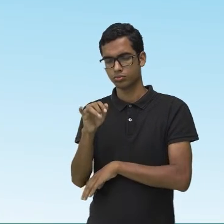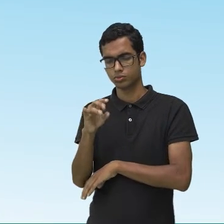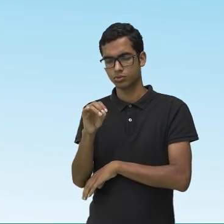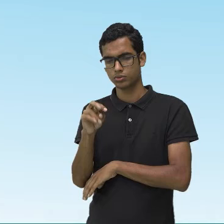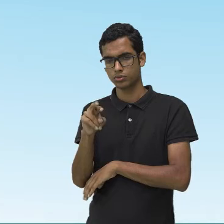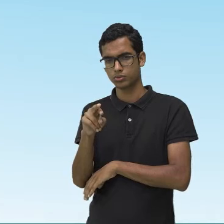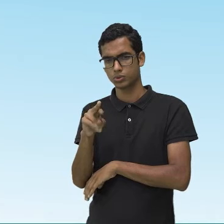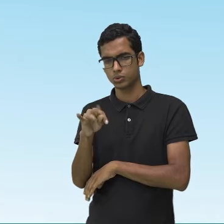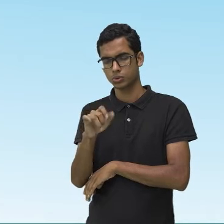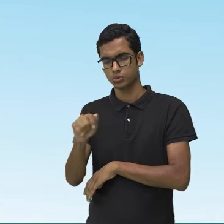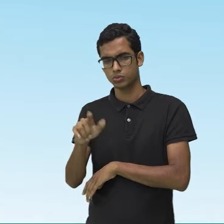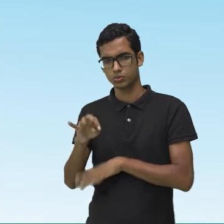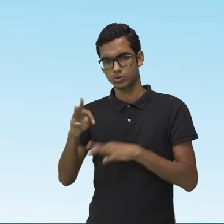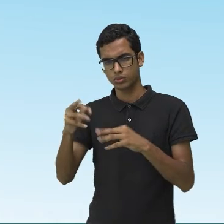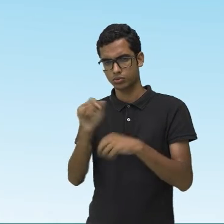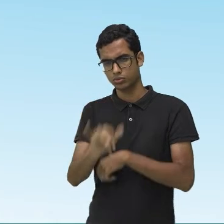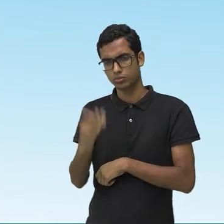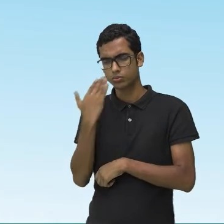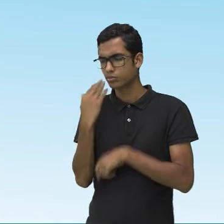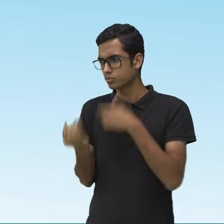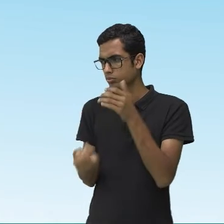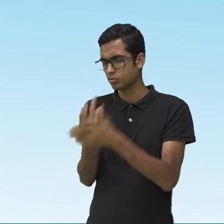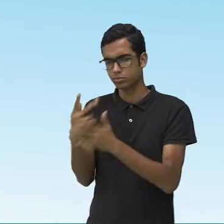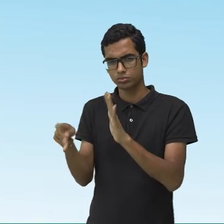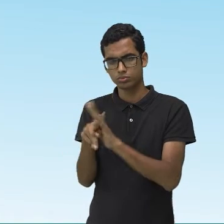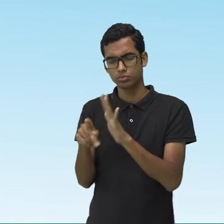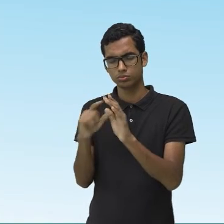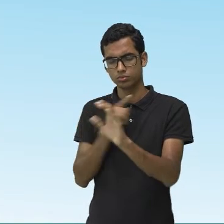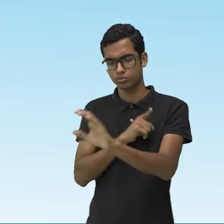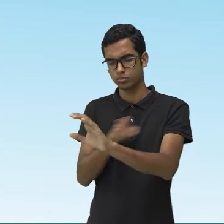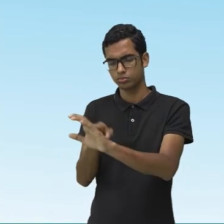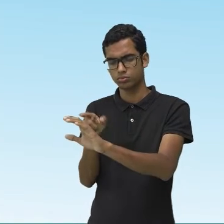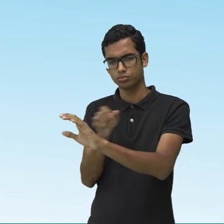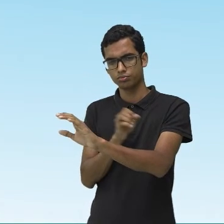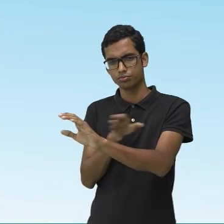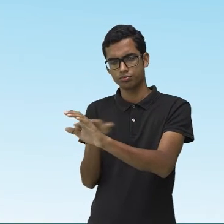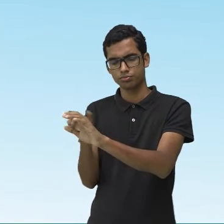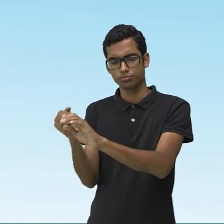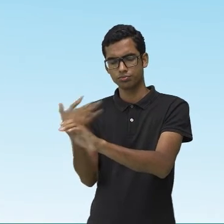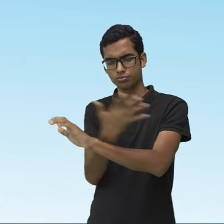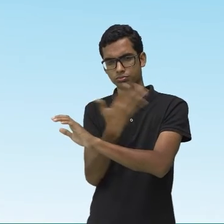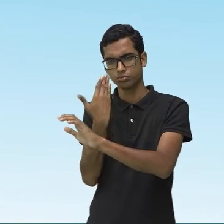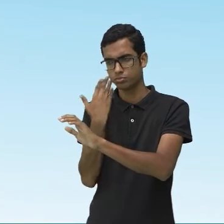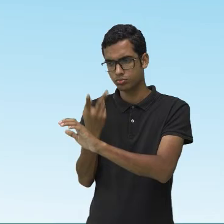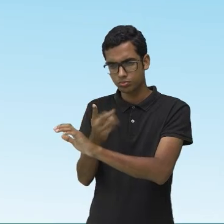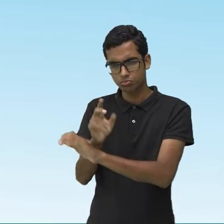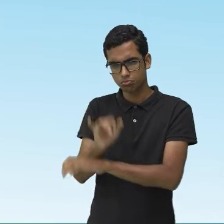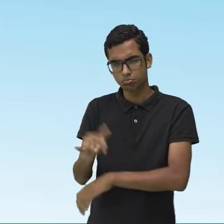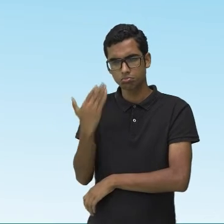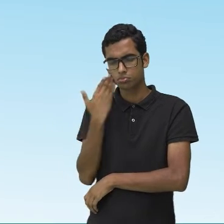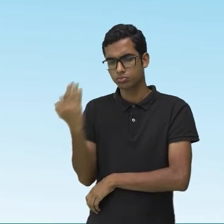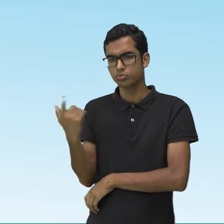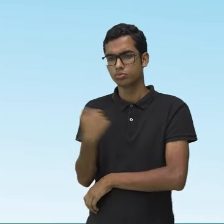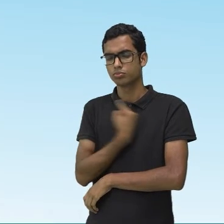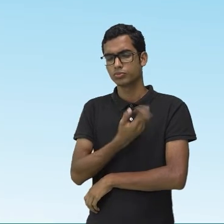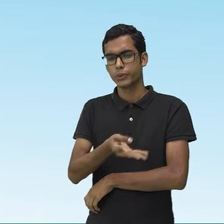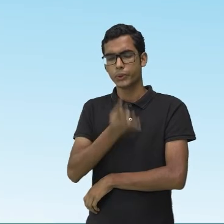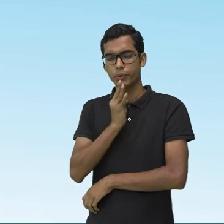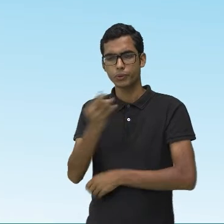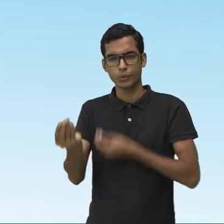imagem que for formada pelo prolongamento dos raios refletidos, é uma imagem que nós chamamos